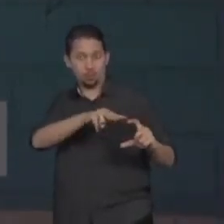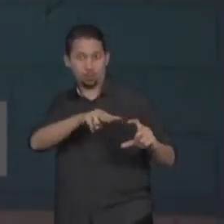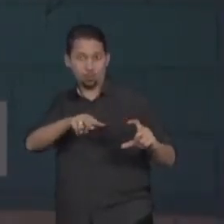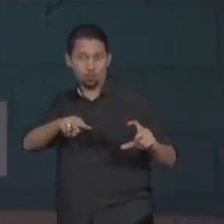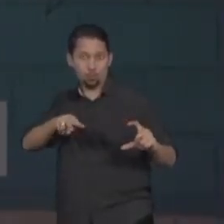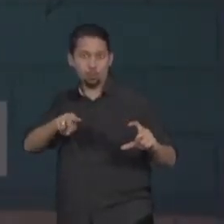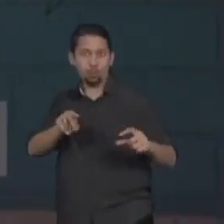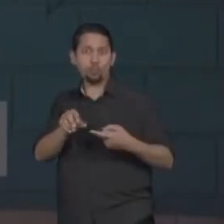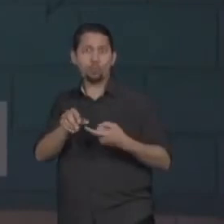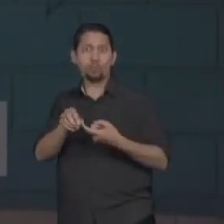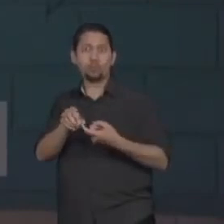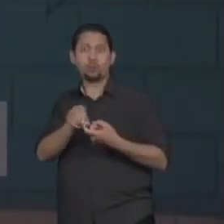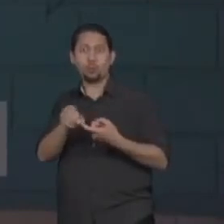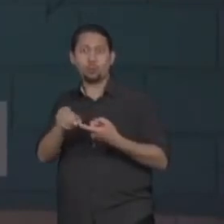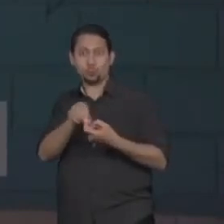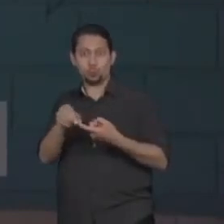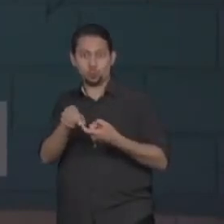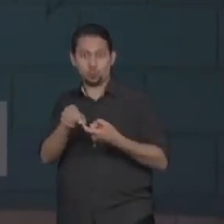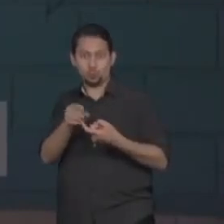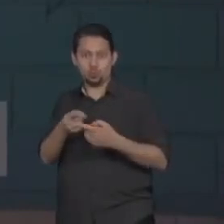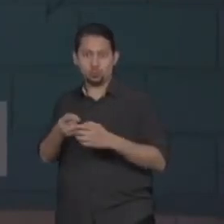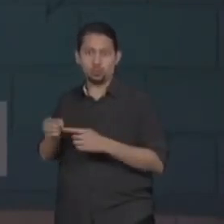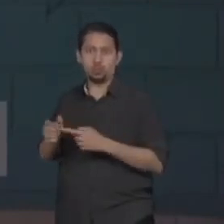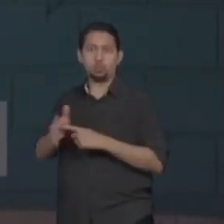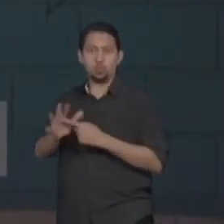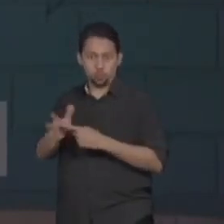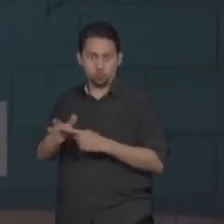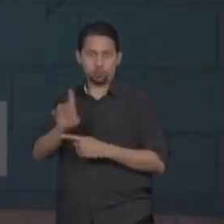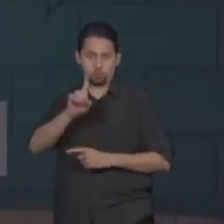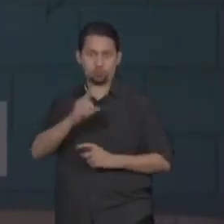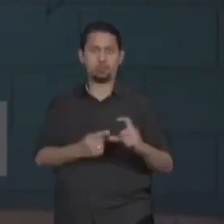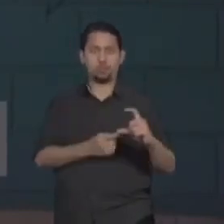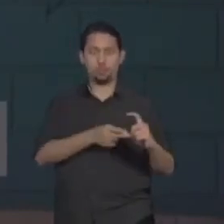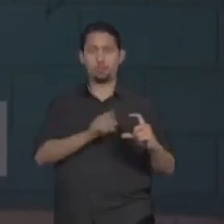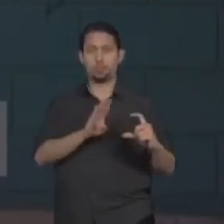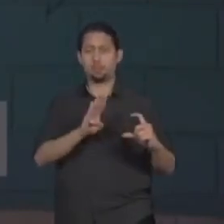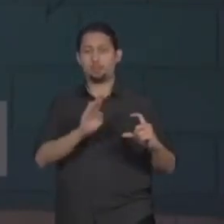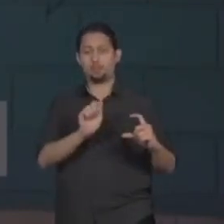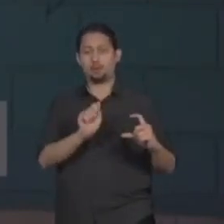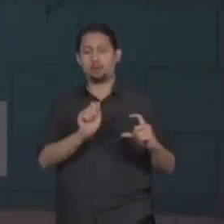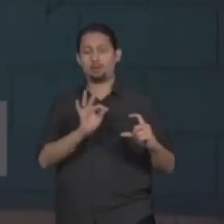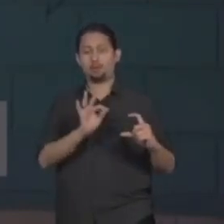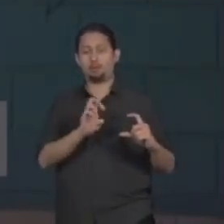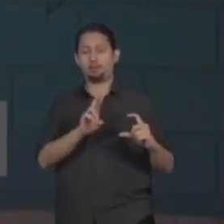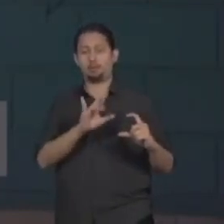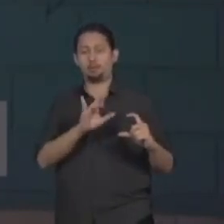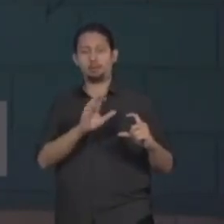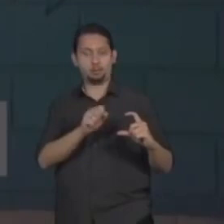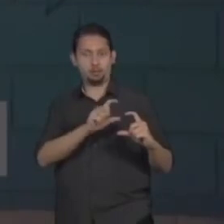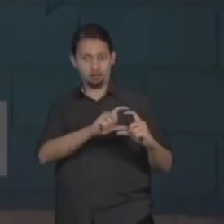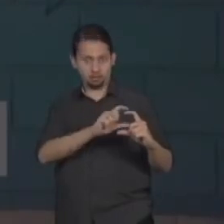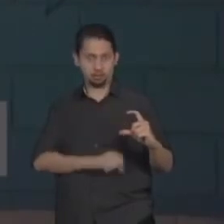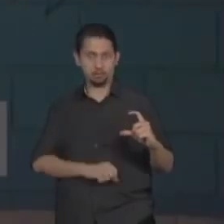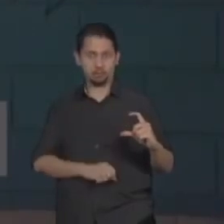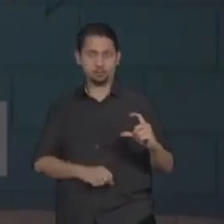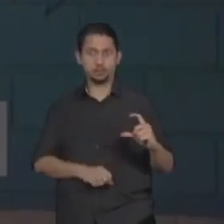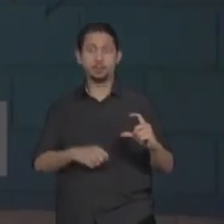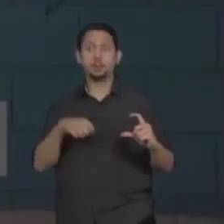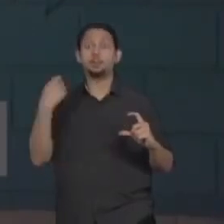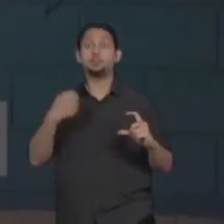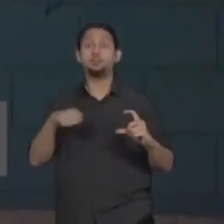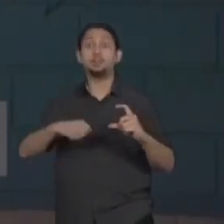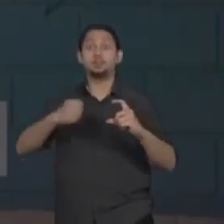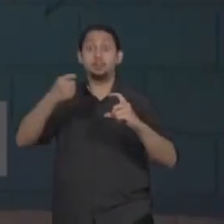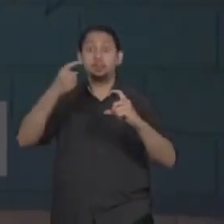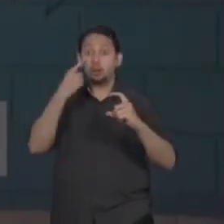precisar de uma bateria 9 volts, aqui, um conector de bateria, que é